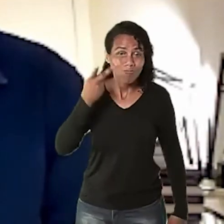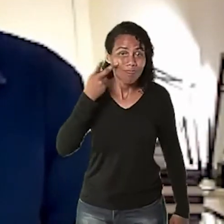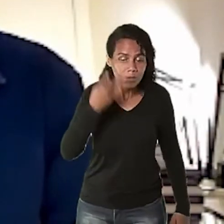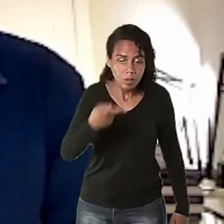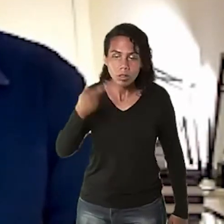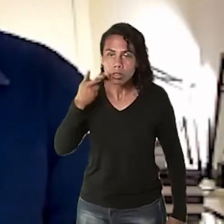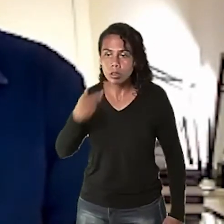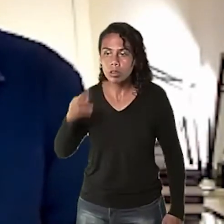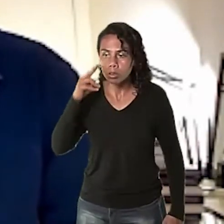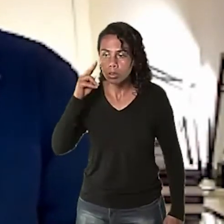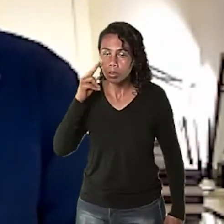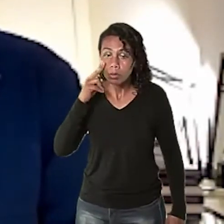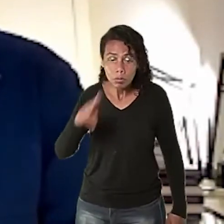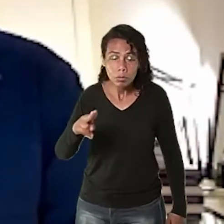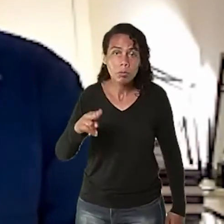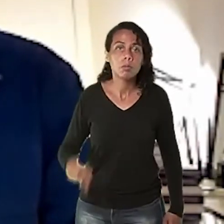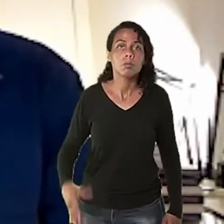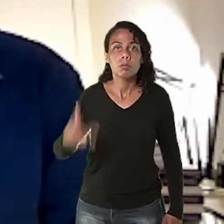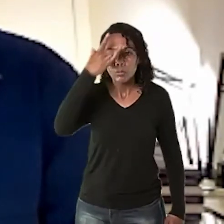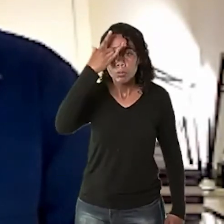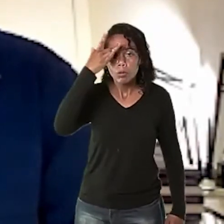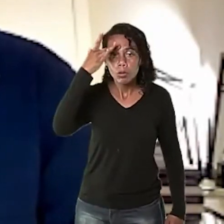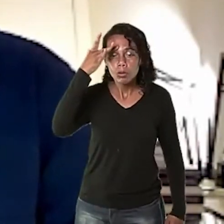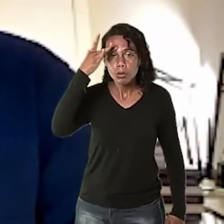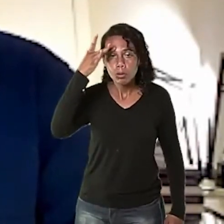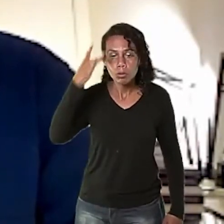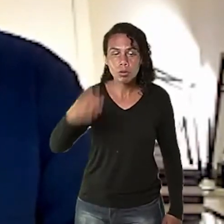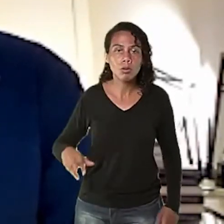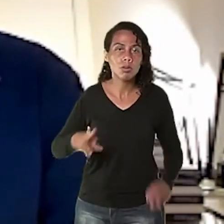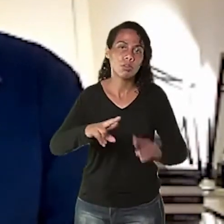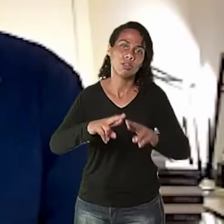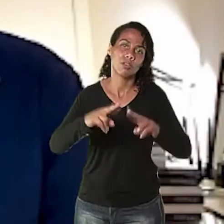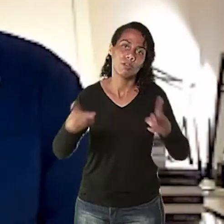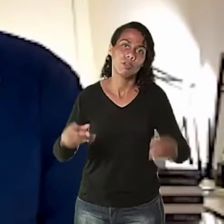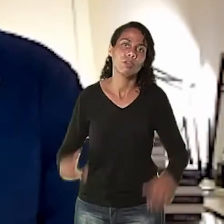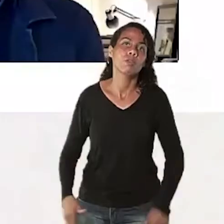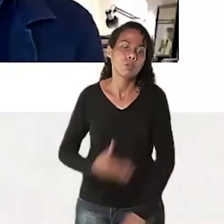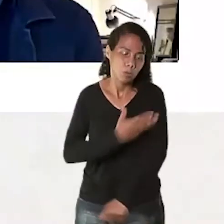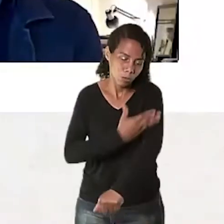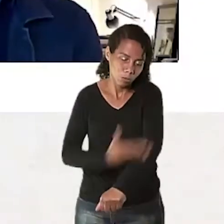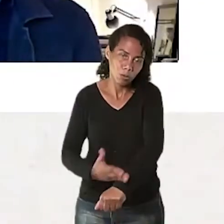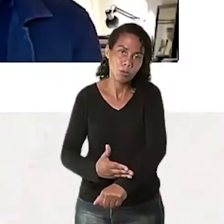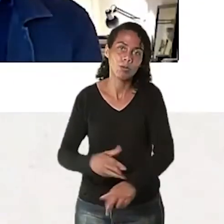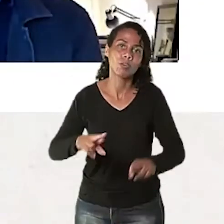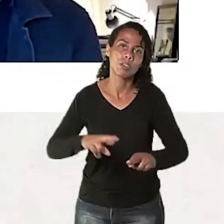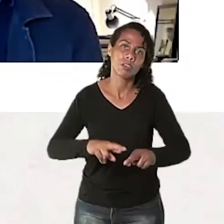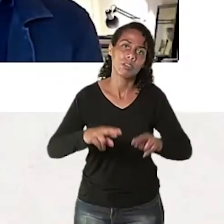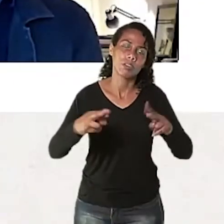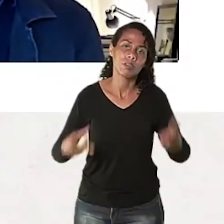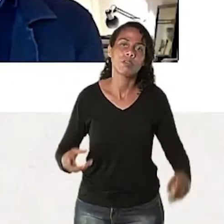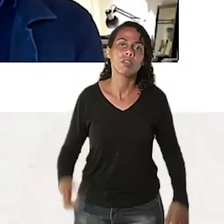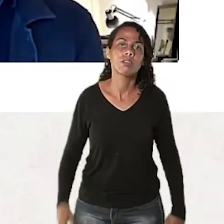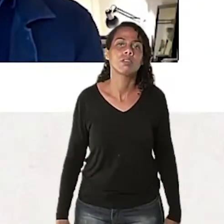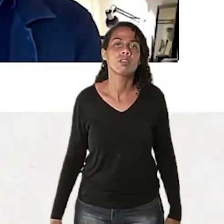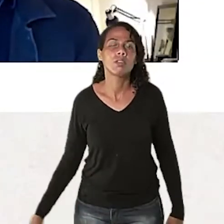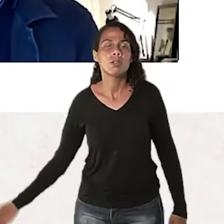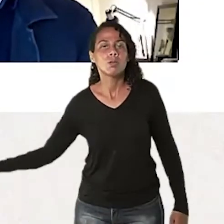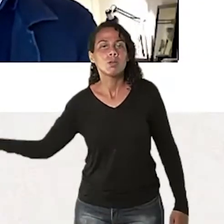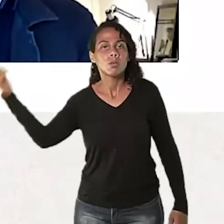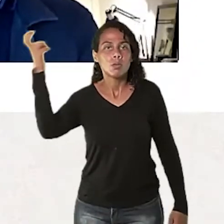meio puzzle, meio labirinto, meio quebra-cabeça, meio cubo mágico, sabe? Você vira uma esquina